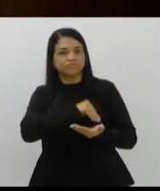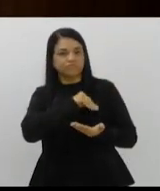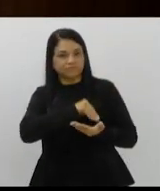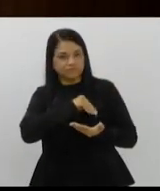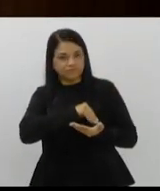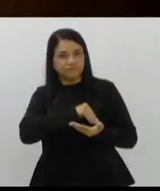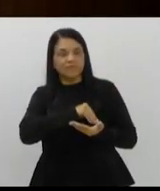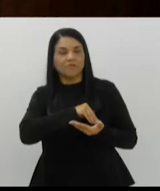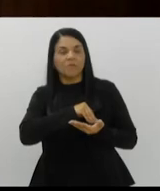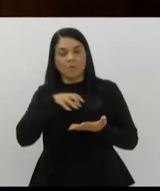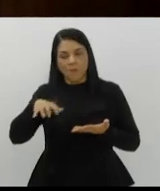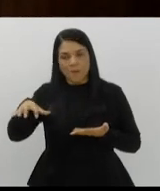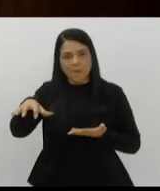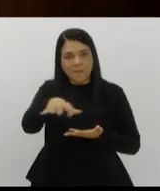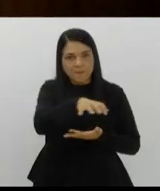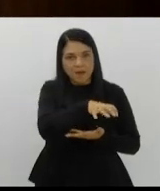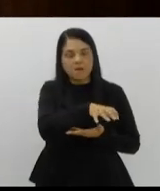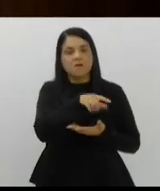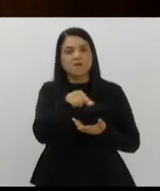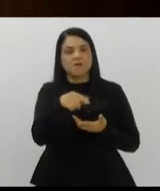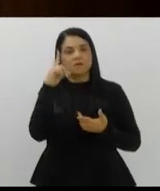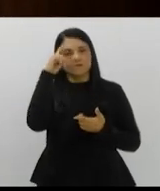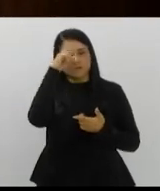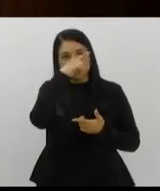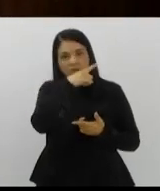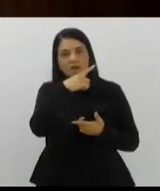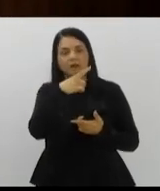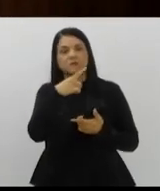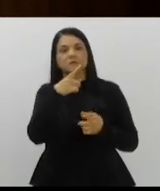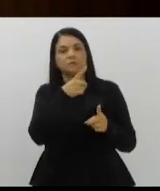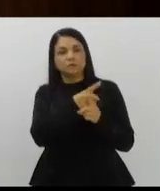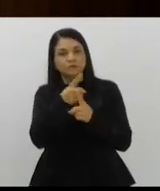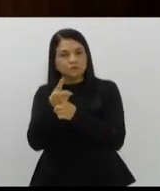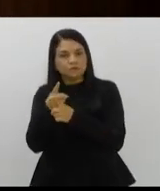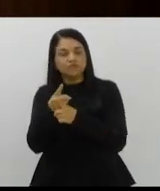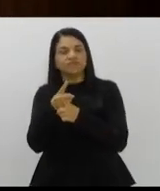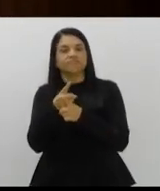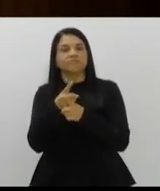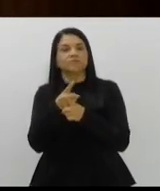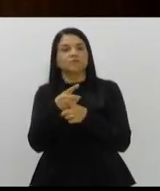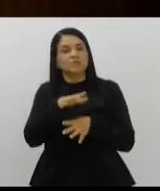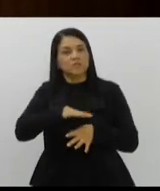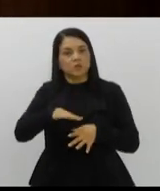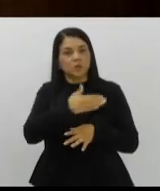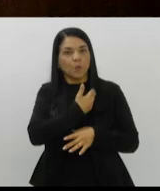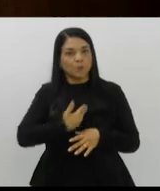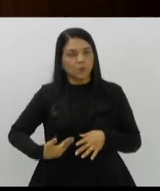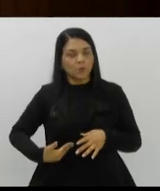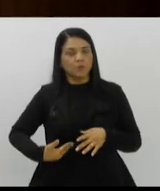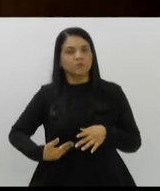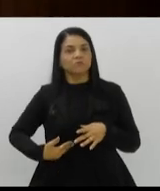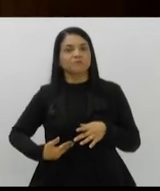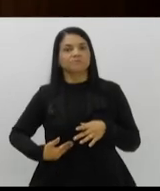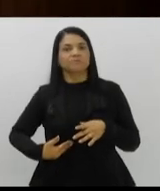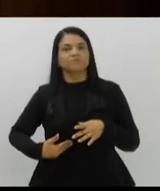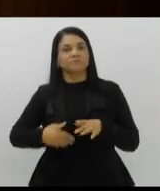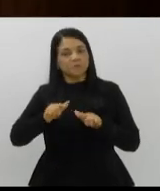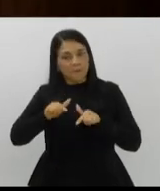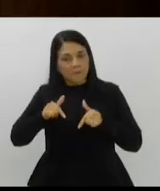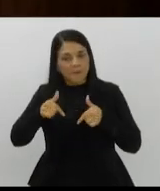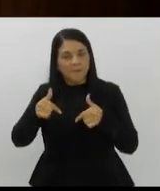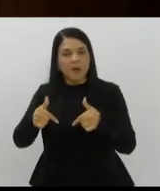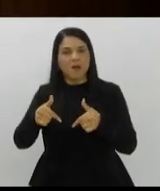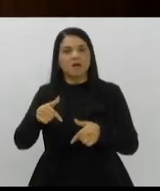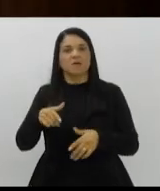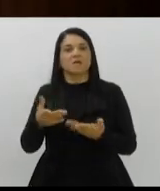por titulação, e a dificuldade que nós temos encontrado também no setor público de implementar, fazer valer o PCCS